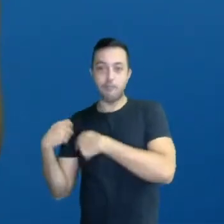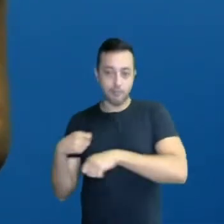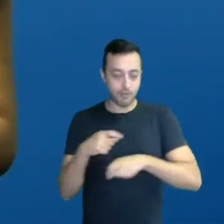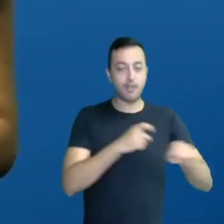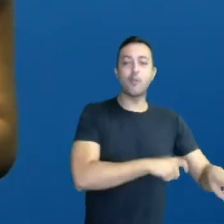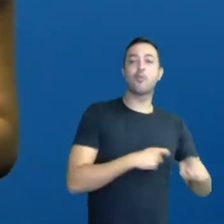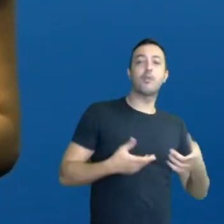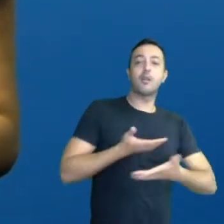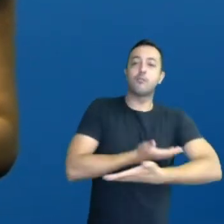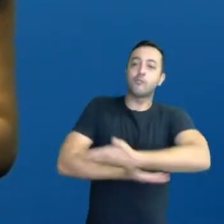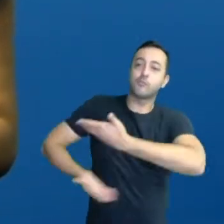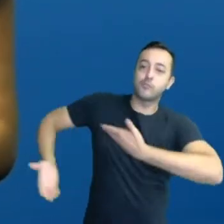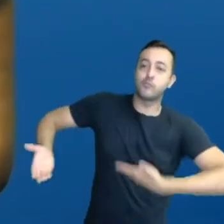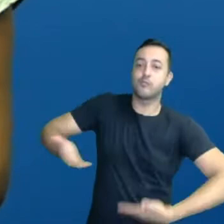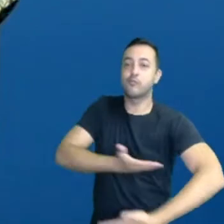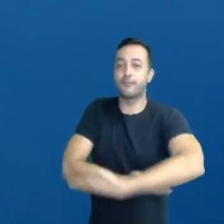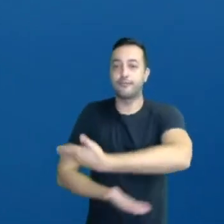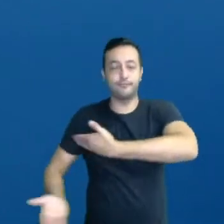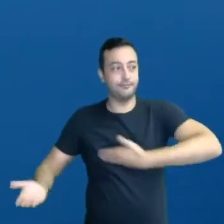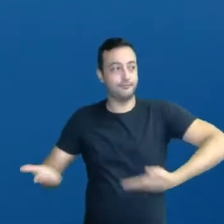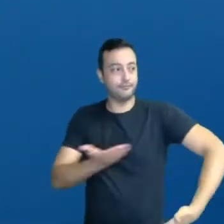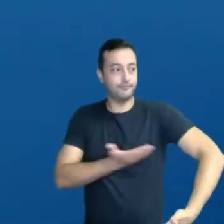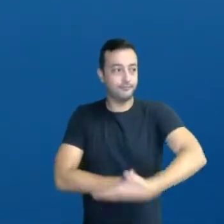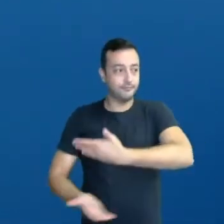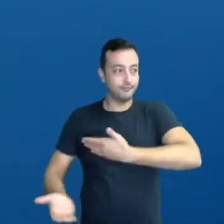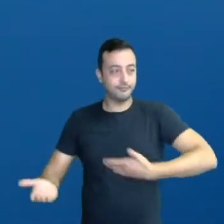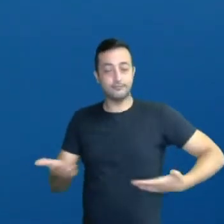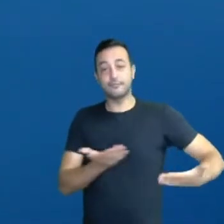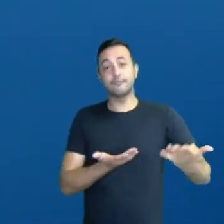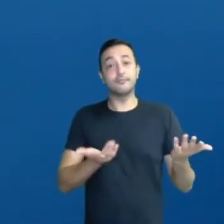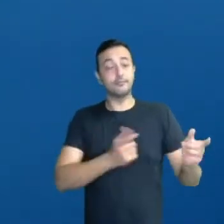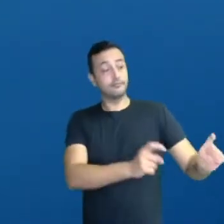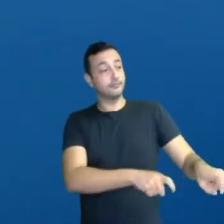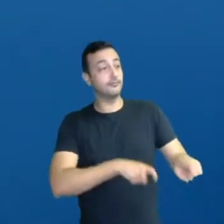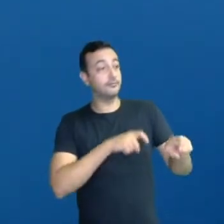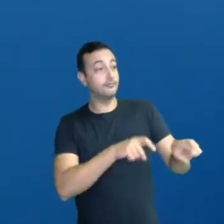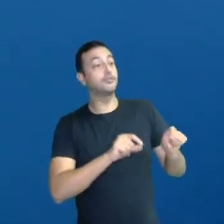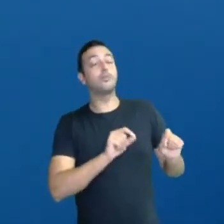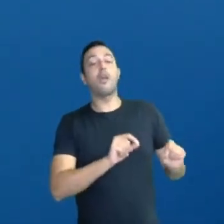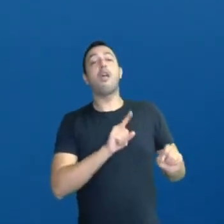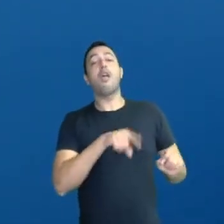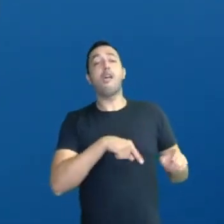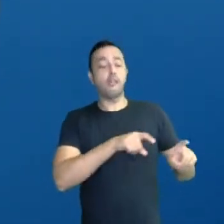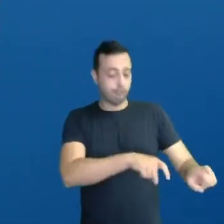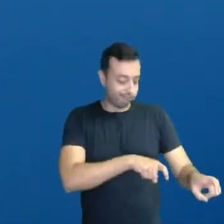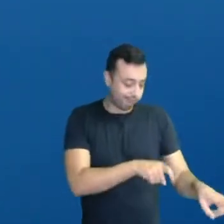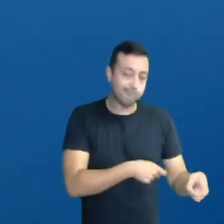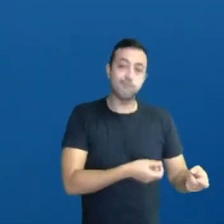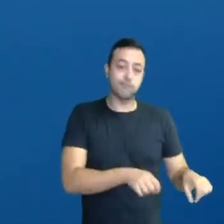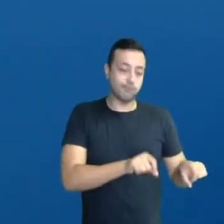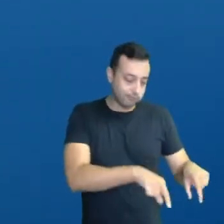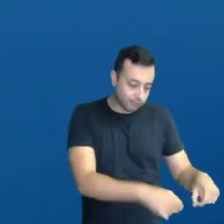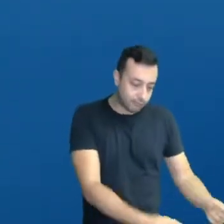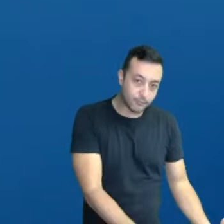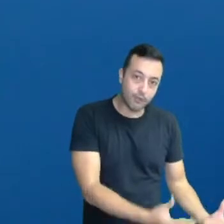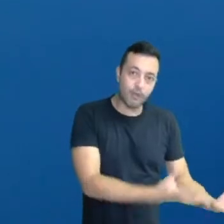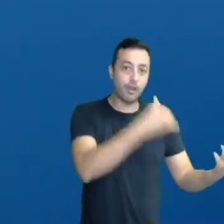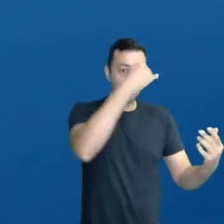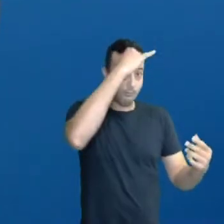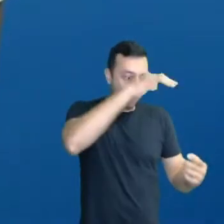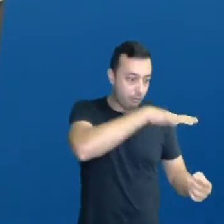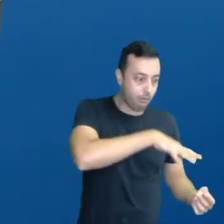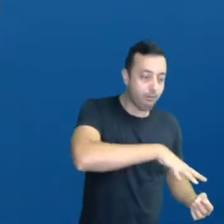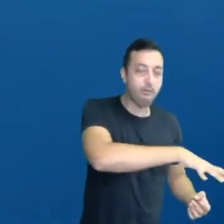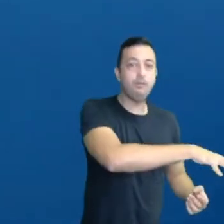existe sem a zona rural, tá? Geralmente na zona rural é onde a gente tem acesso à agricultura, à pecuária.